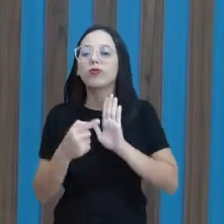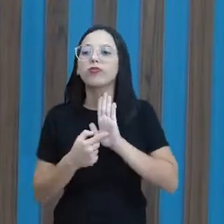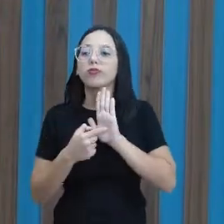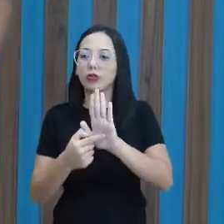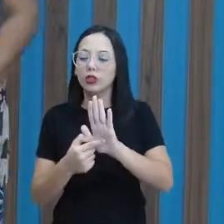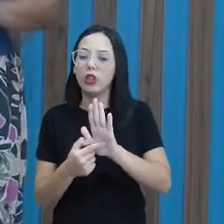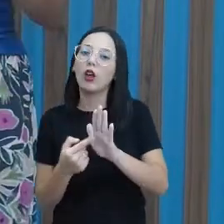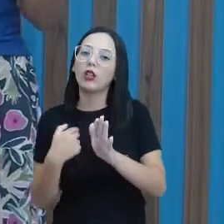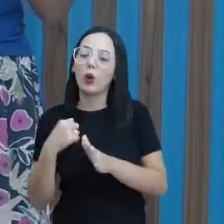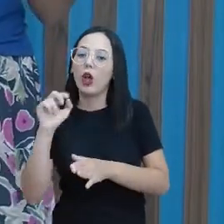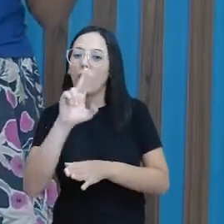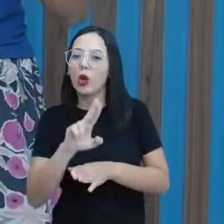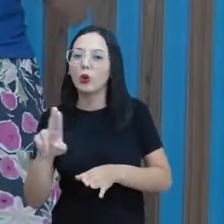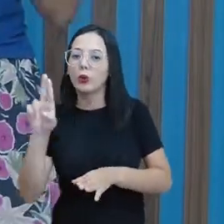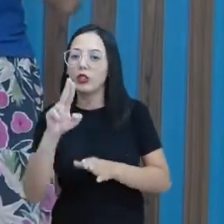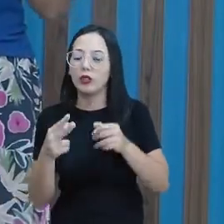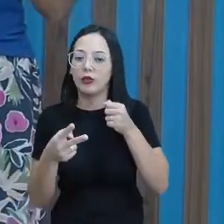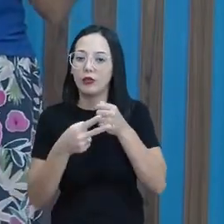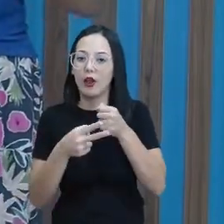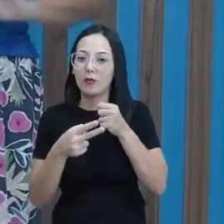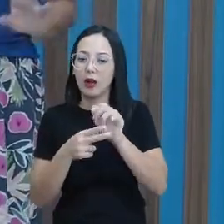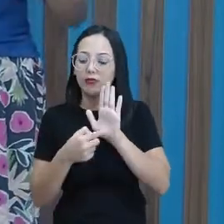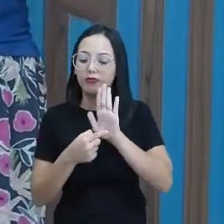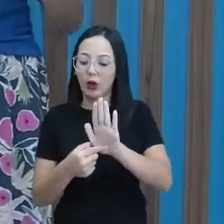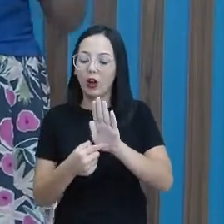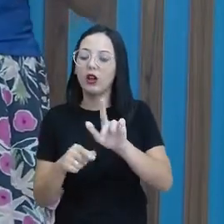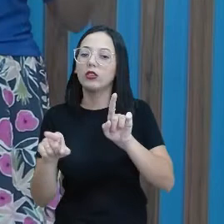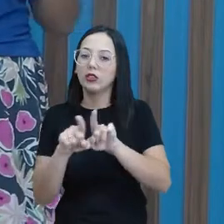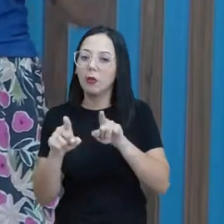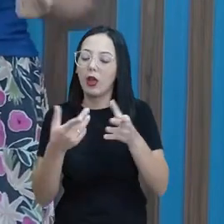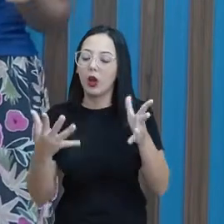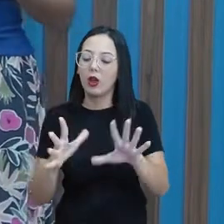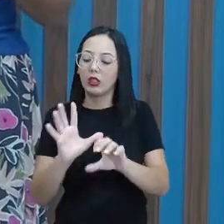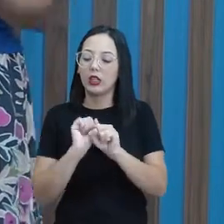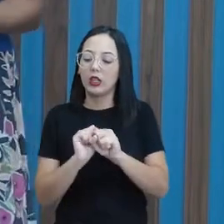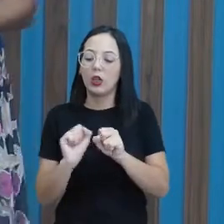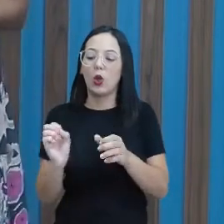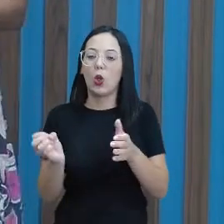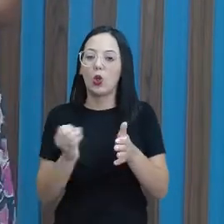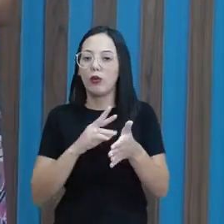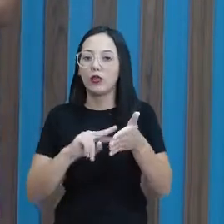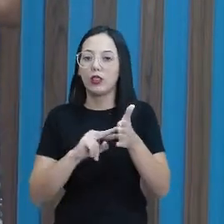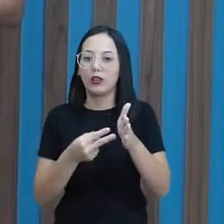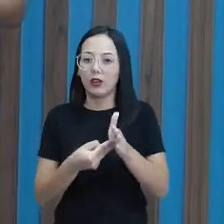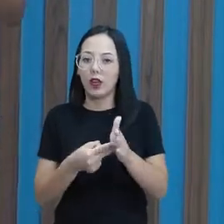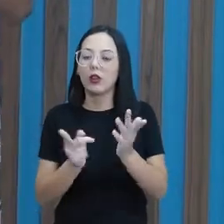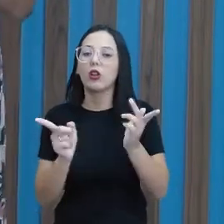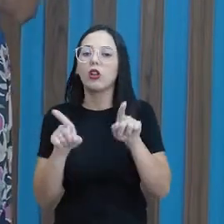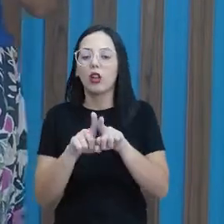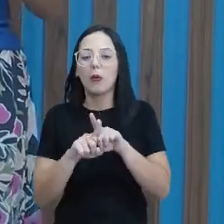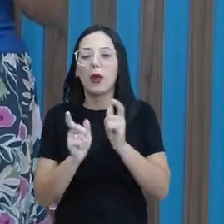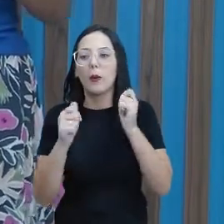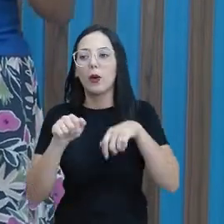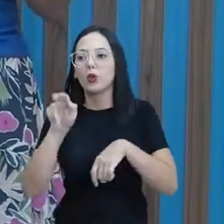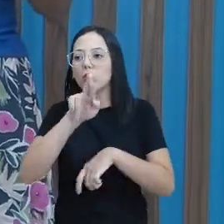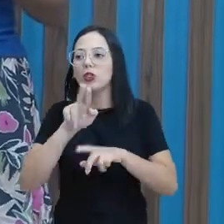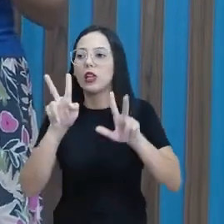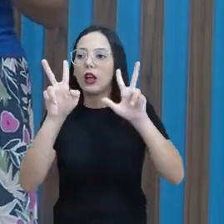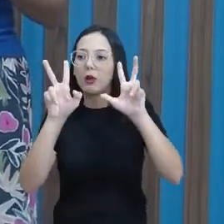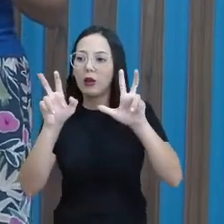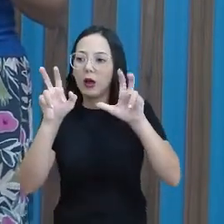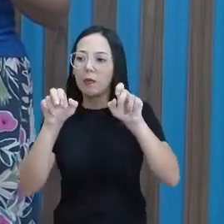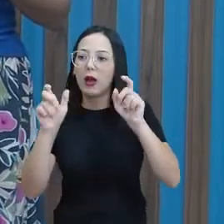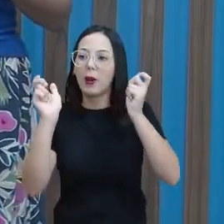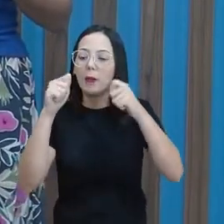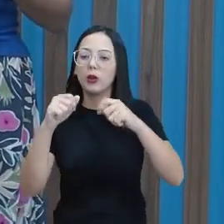destacar. Então, eu estou usando o destaque, o verbo ficar vem adquirindo novos significados. Eu posso, claro, usar aspas, eu posso